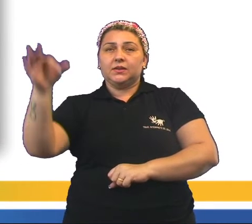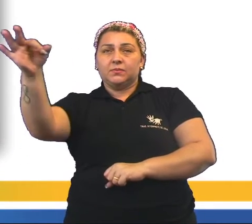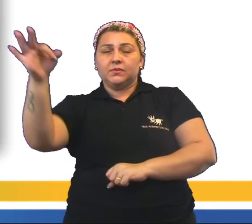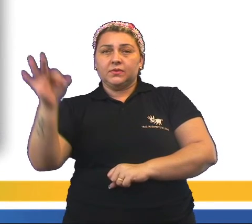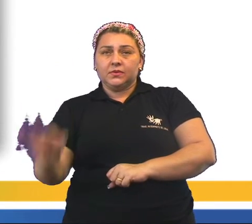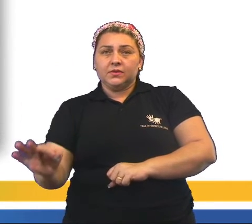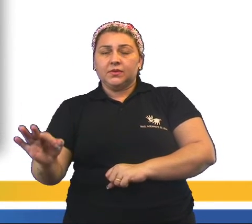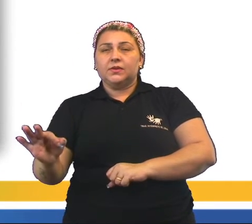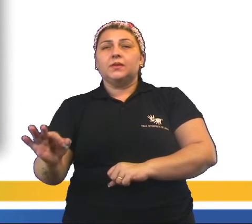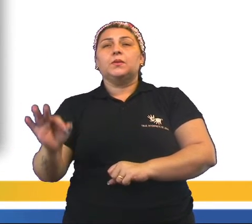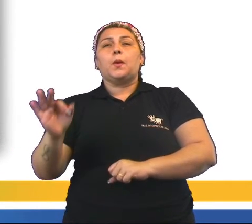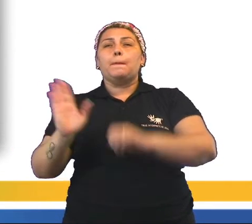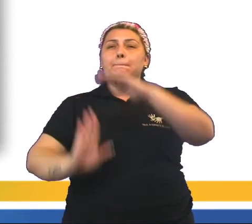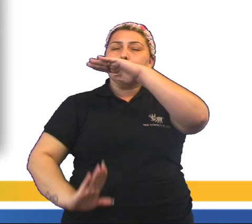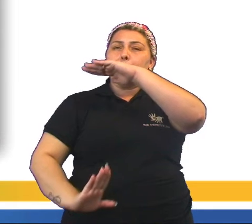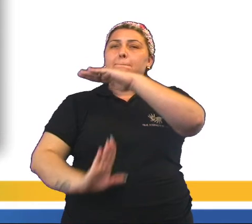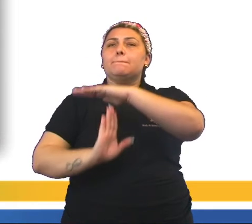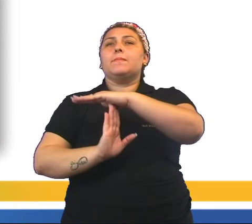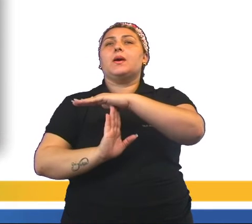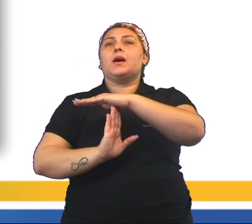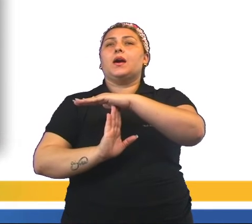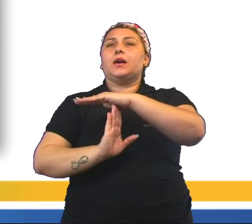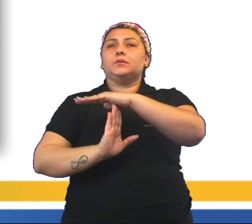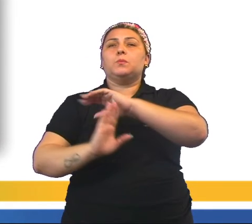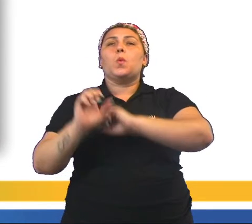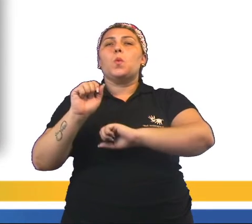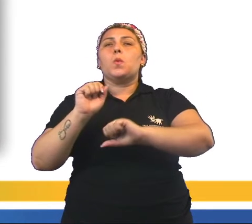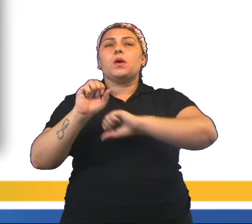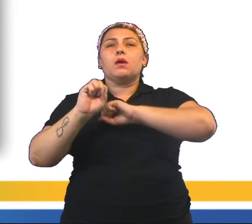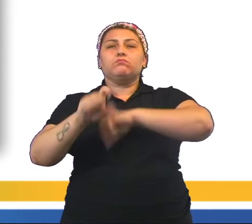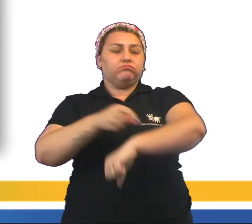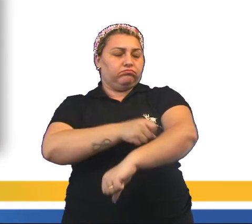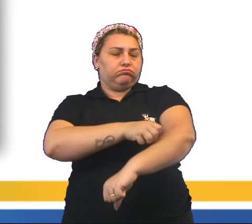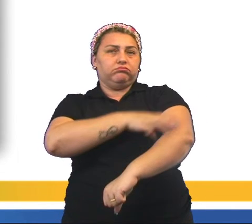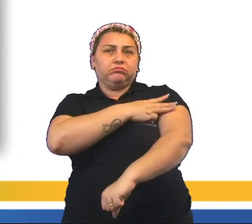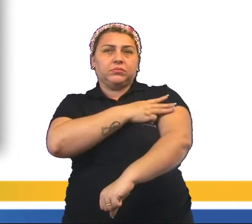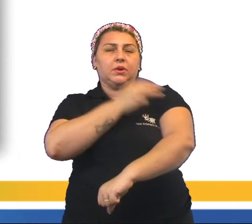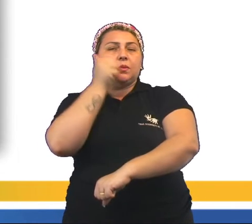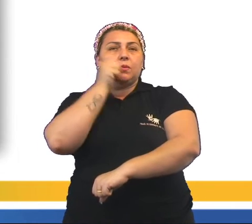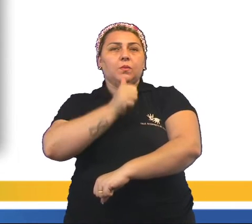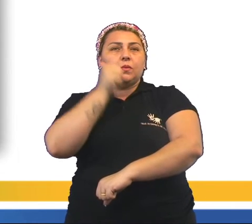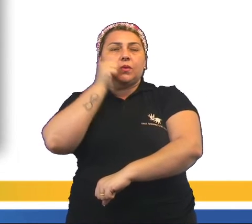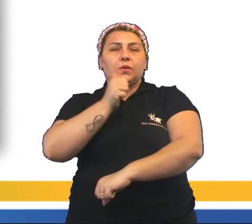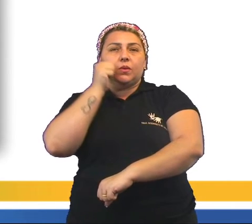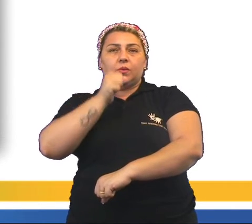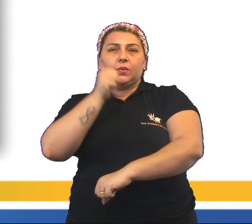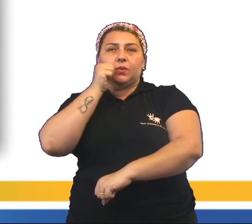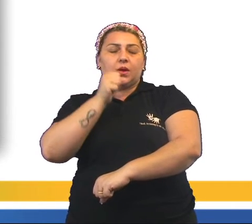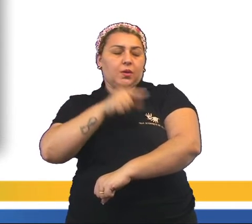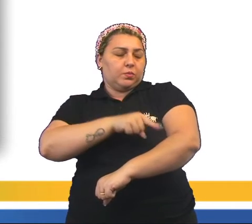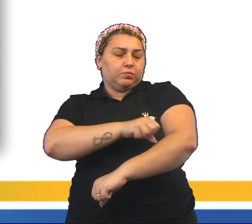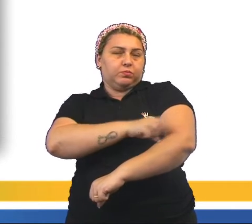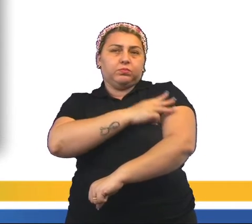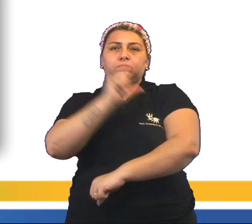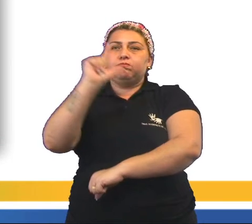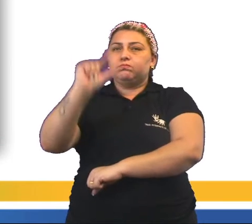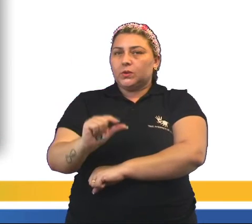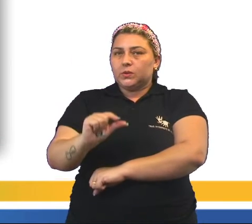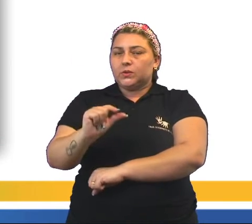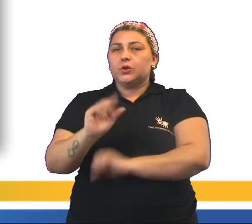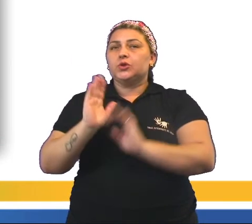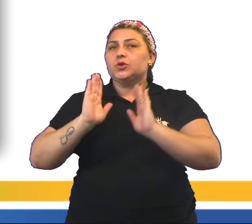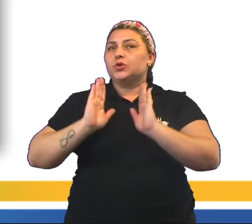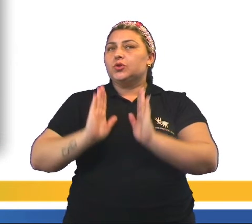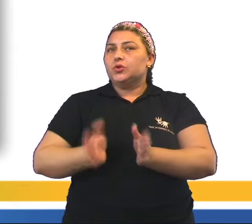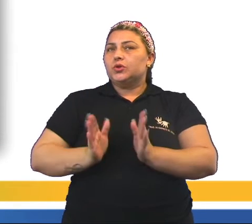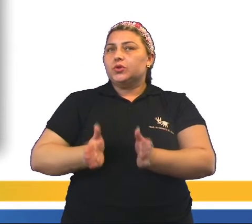70,7% tinham, no máximo, um ensino fundamental, ou seja, mulheres de baixa escolaridade.